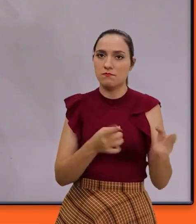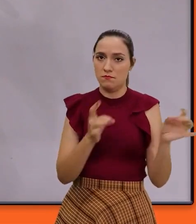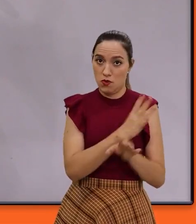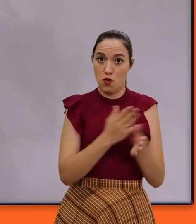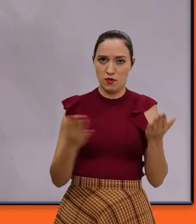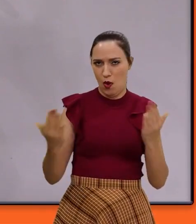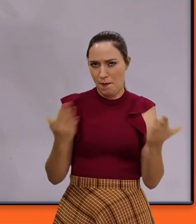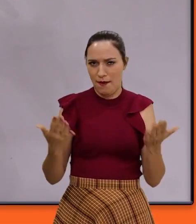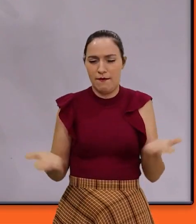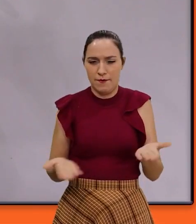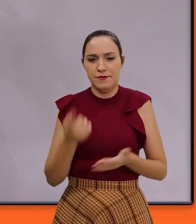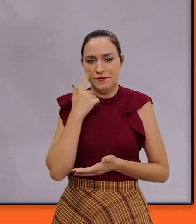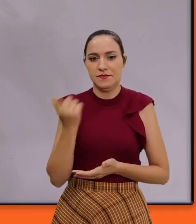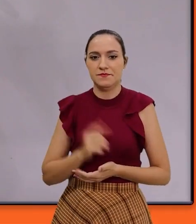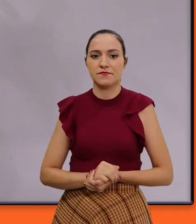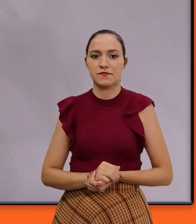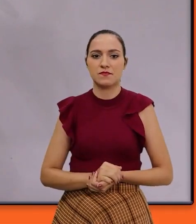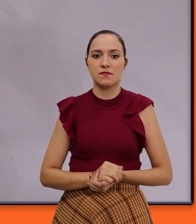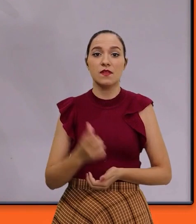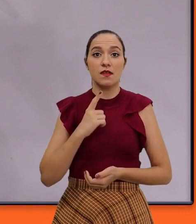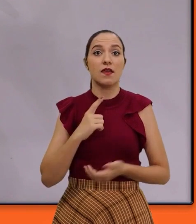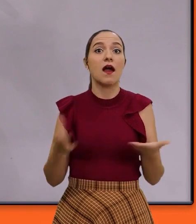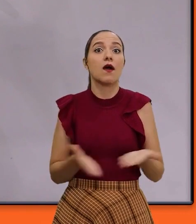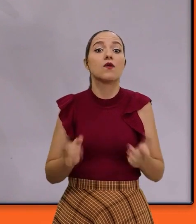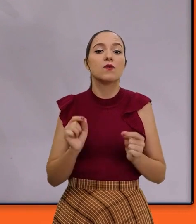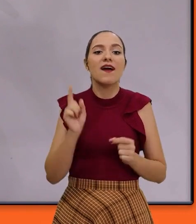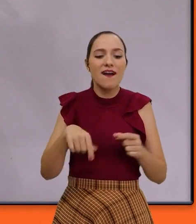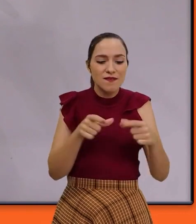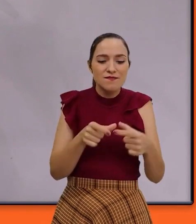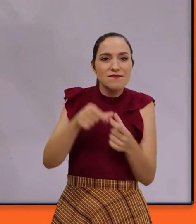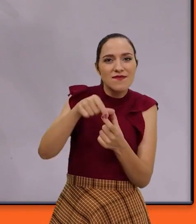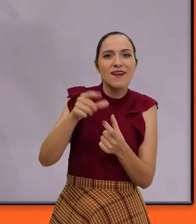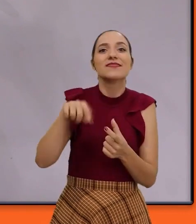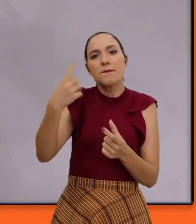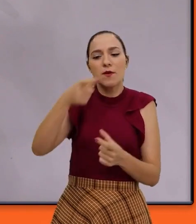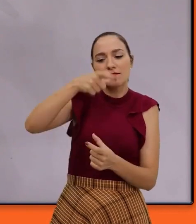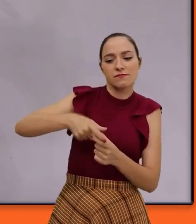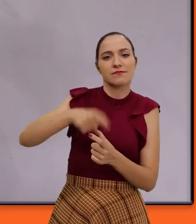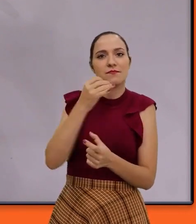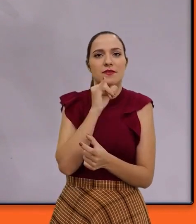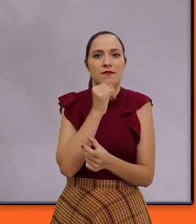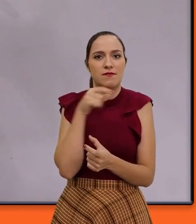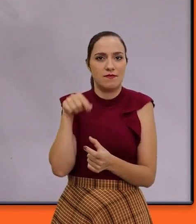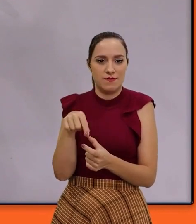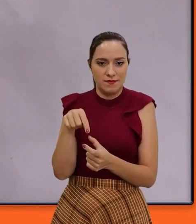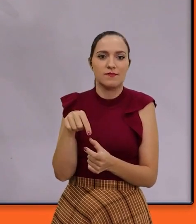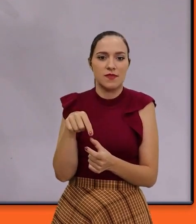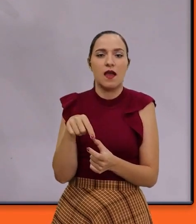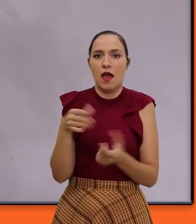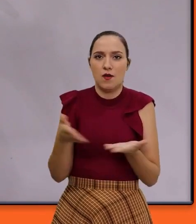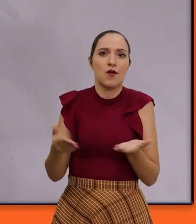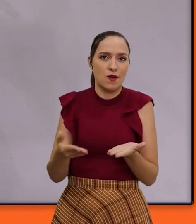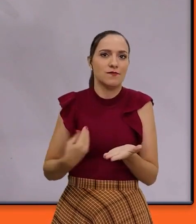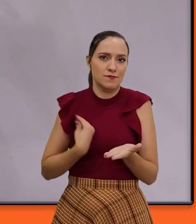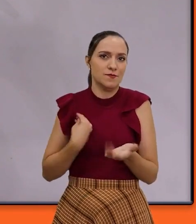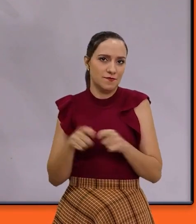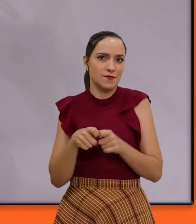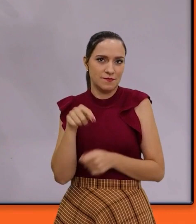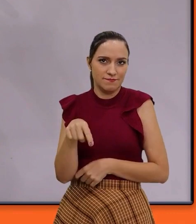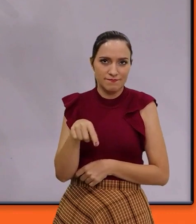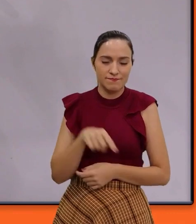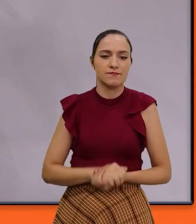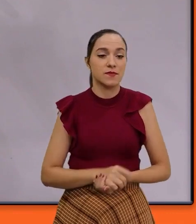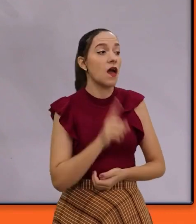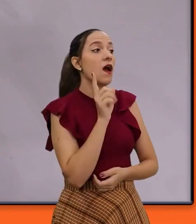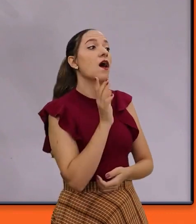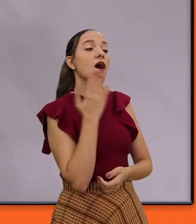aqui. Então aqui nós colocamos o suporte da bateria. E é essa parte que nós estamos fazendo agora aqui.